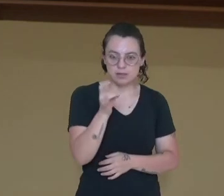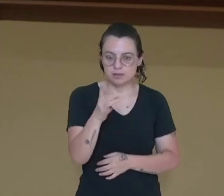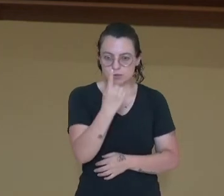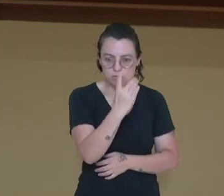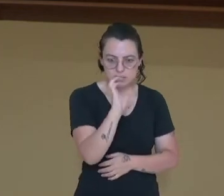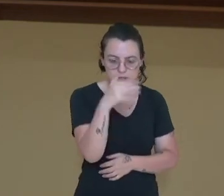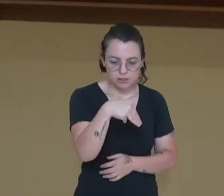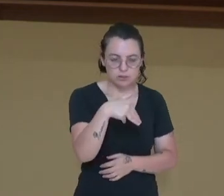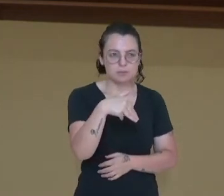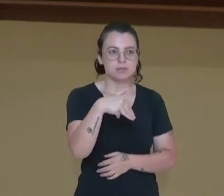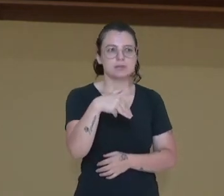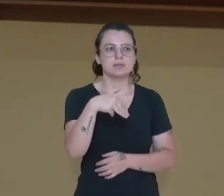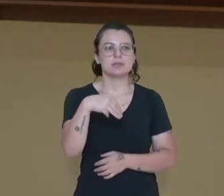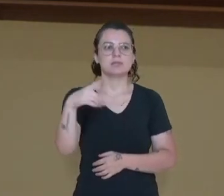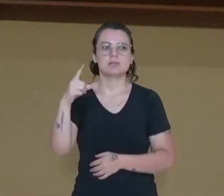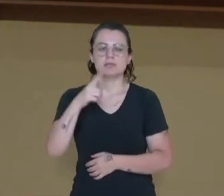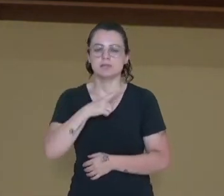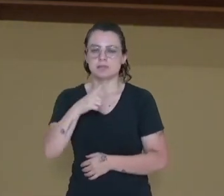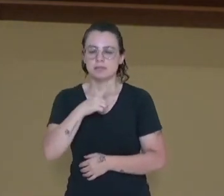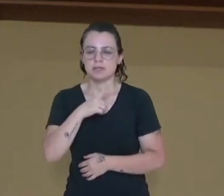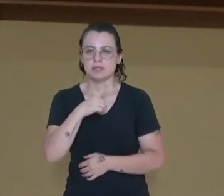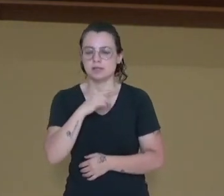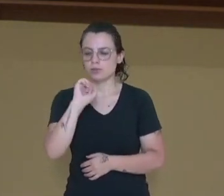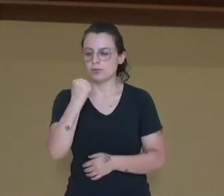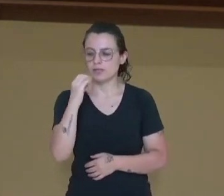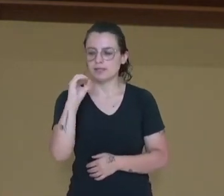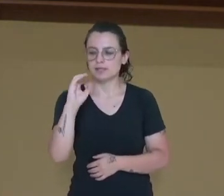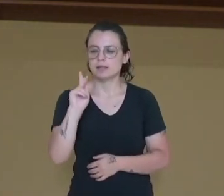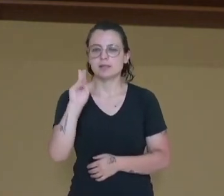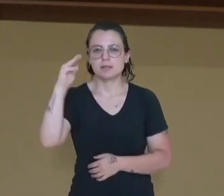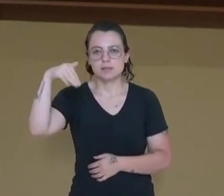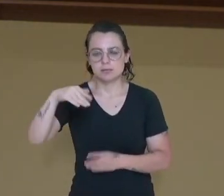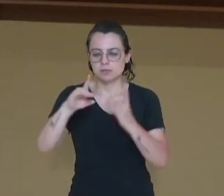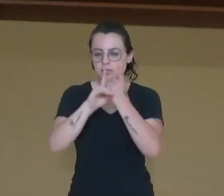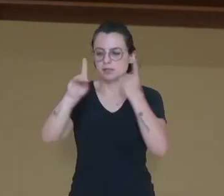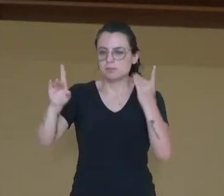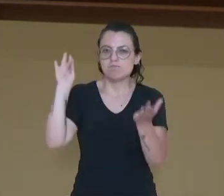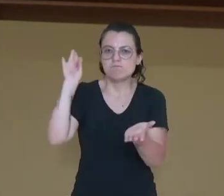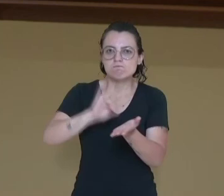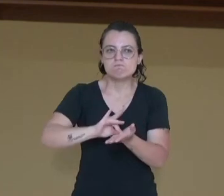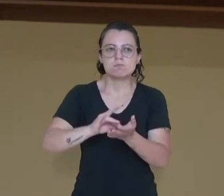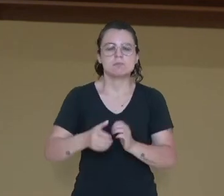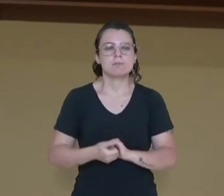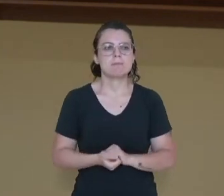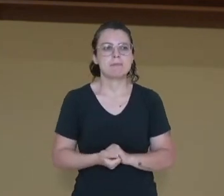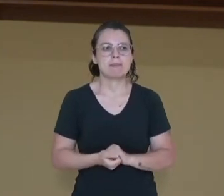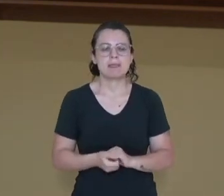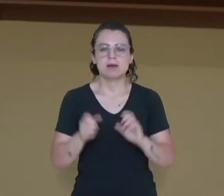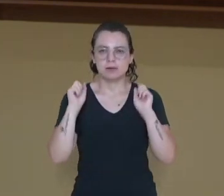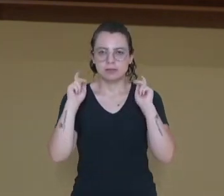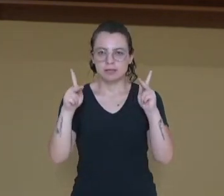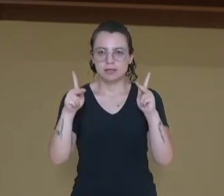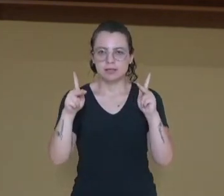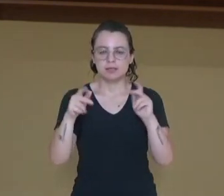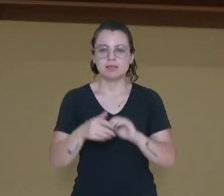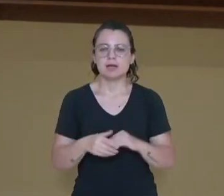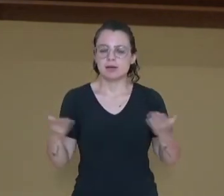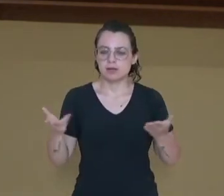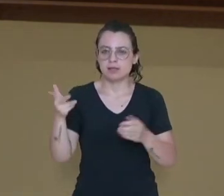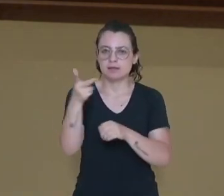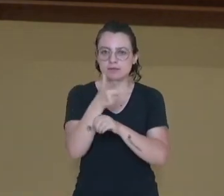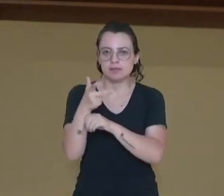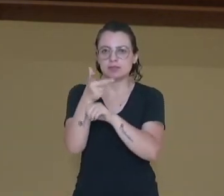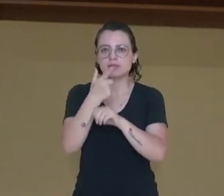mapa, tem-se 80 quilômetros de distância real, ok? Então, nesse